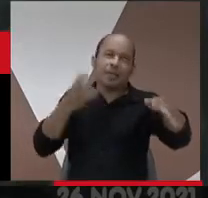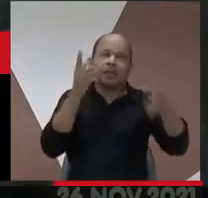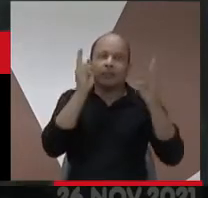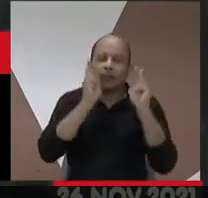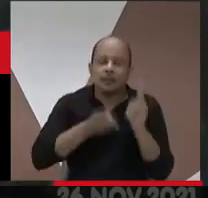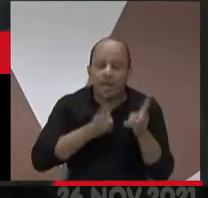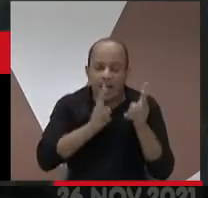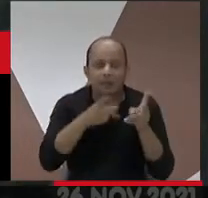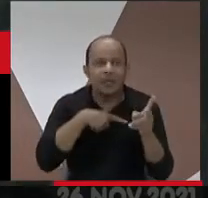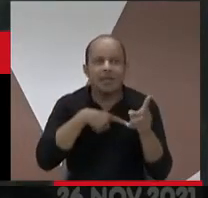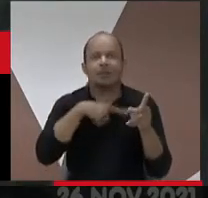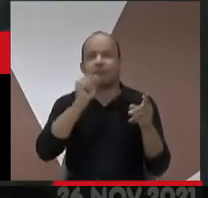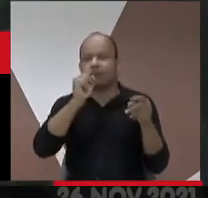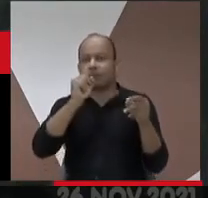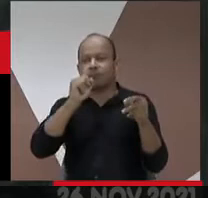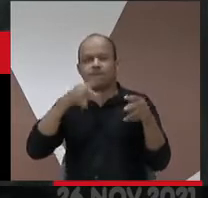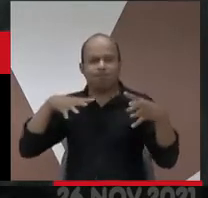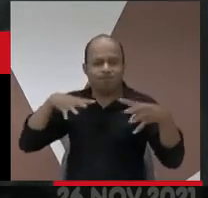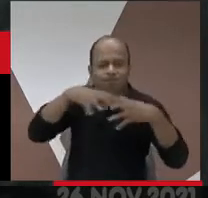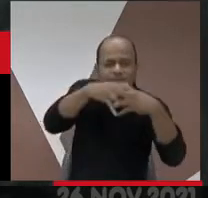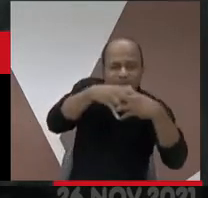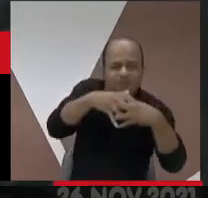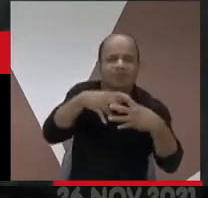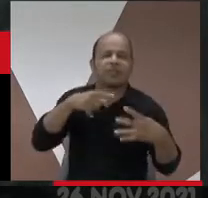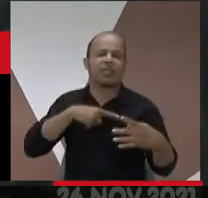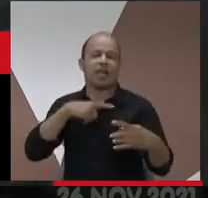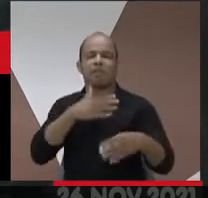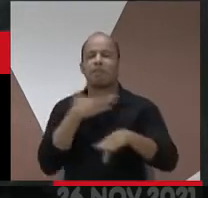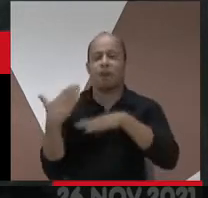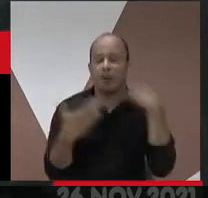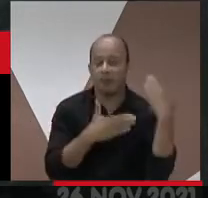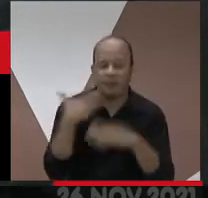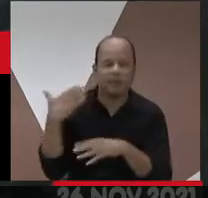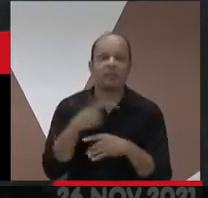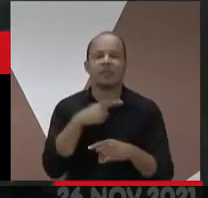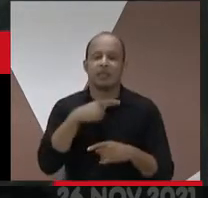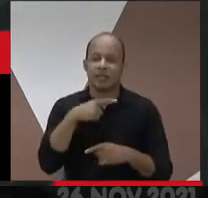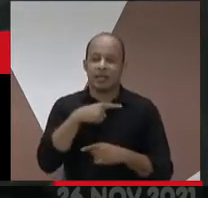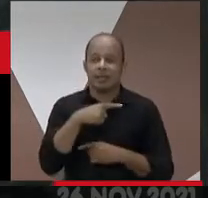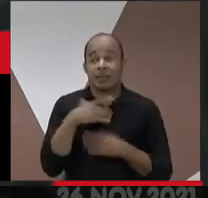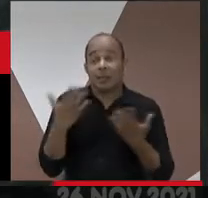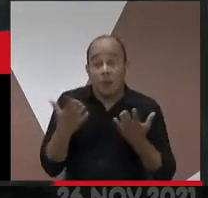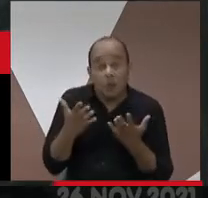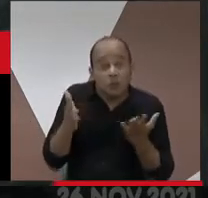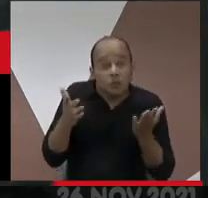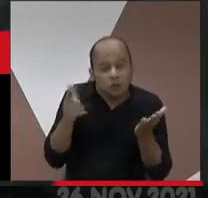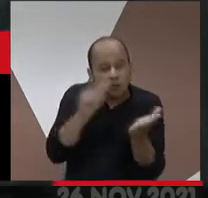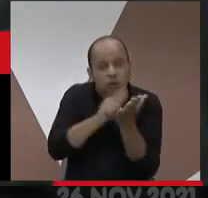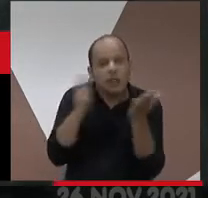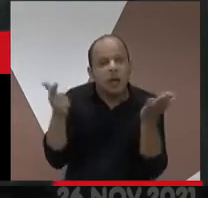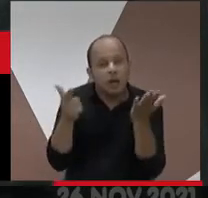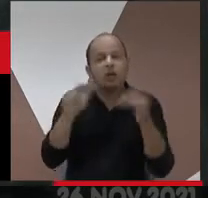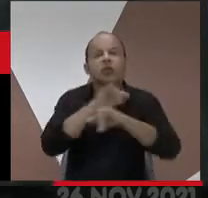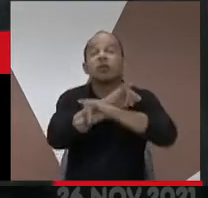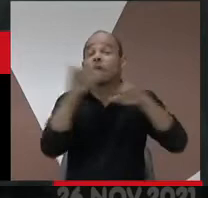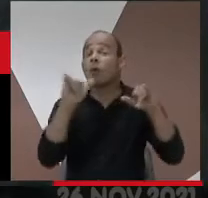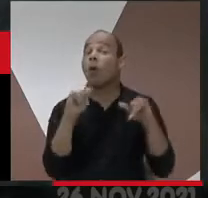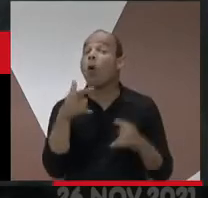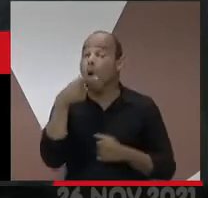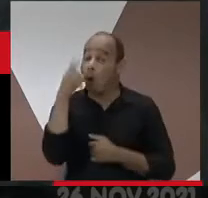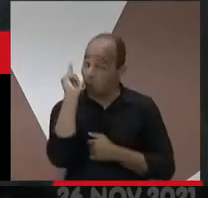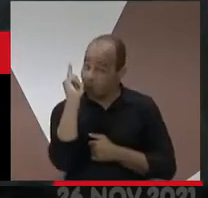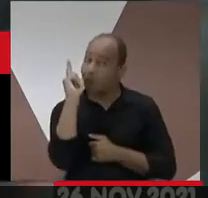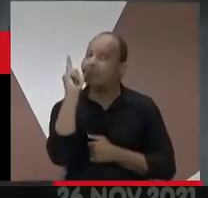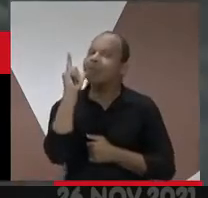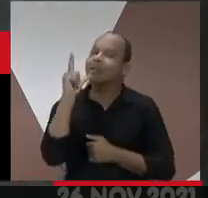pelos acidentes, pelas mortes que ocorrem lá. Inclusive, o jornal O Tempo divulgou um acidente ontem